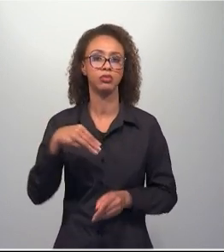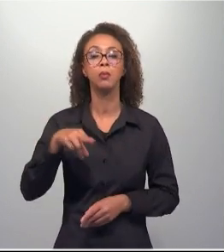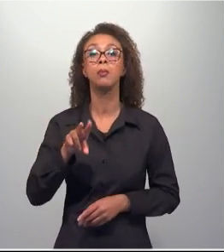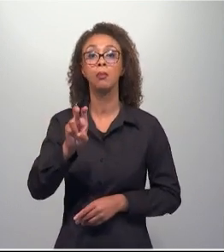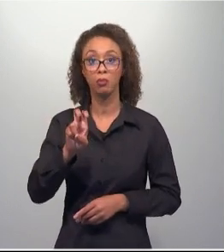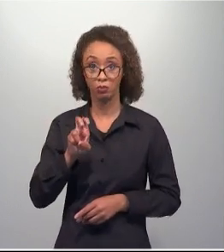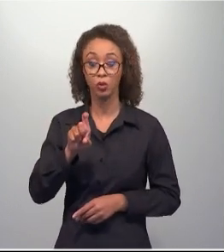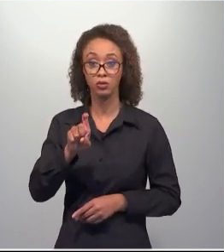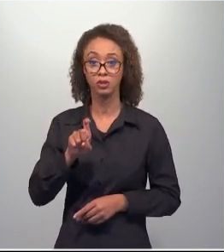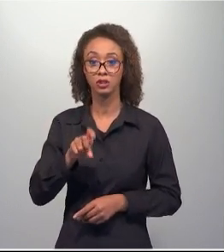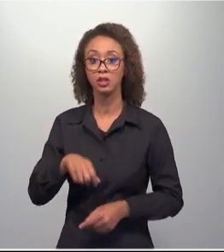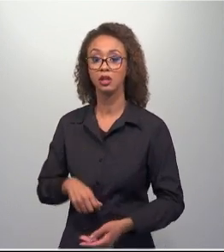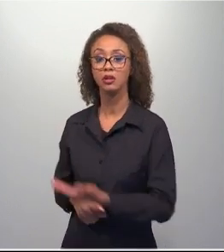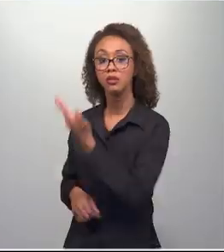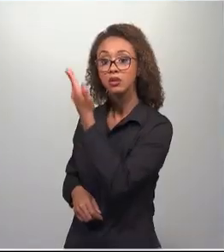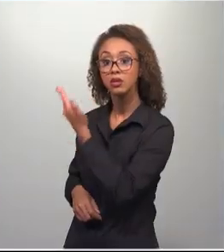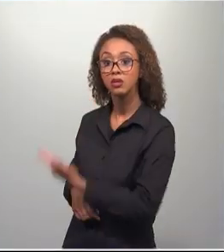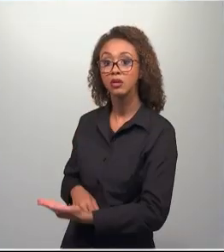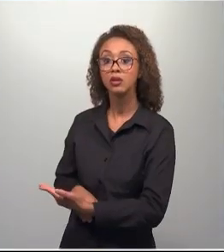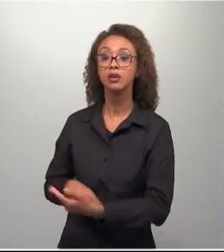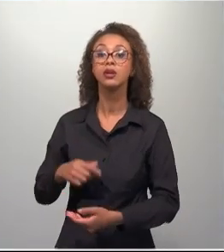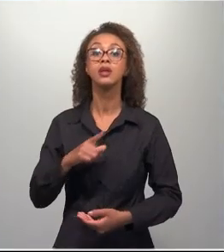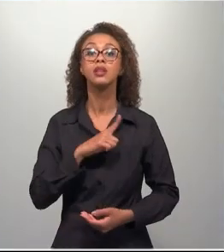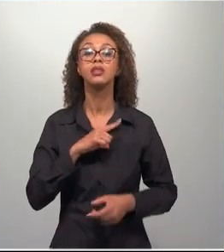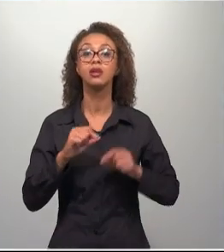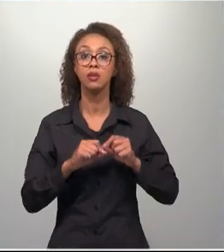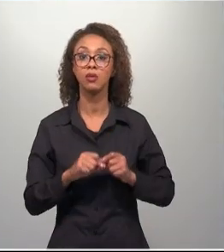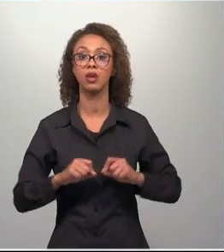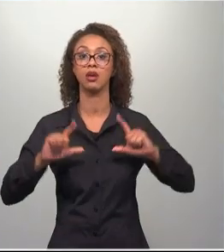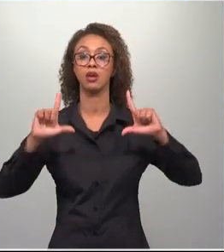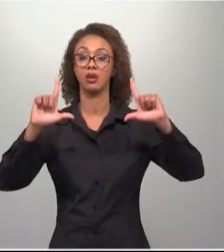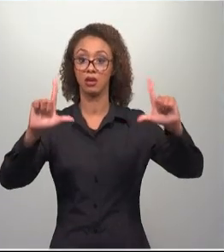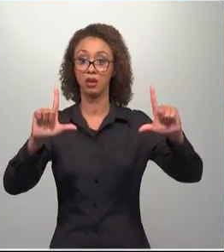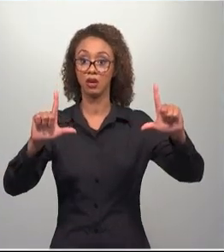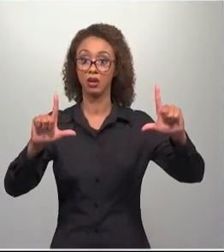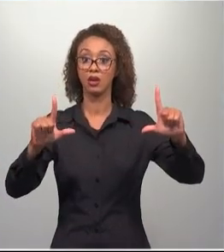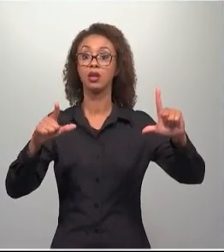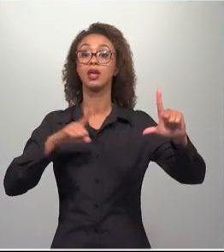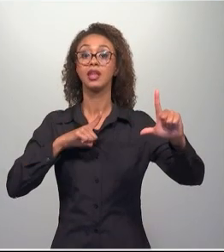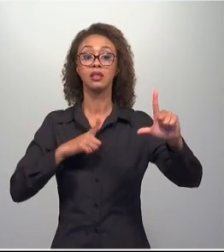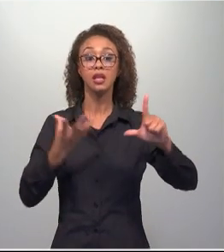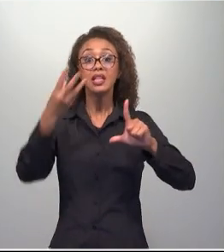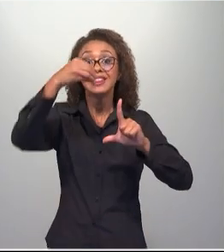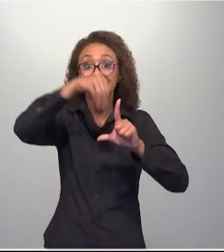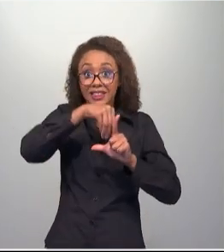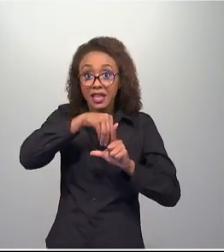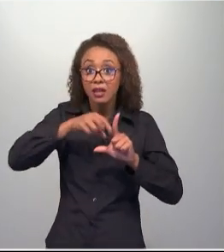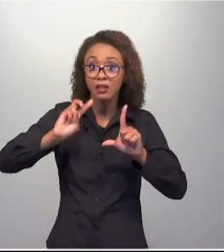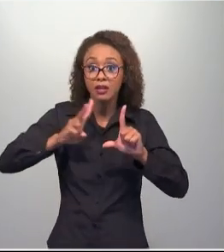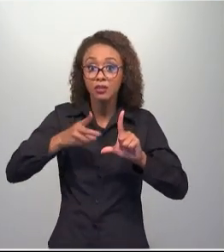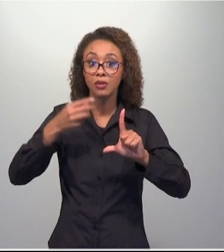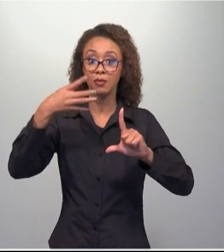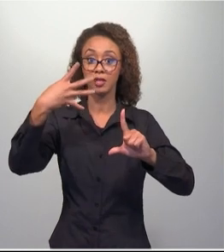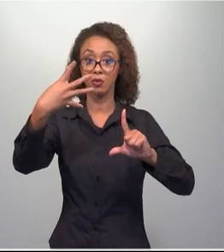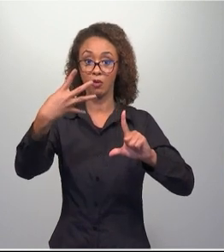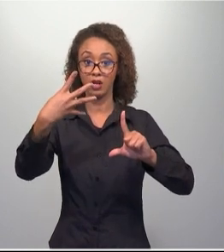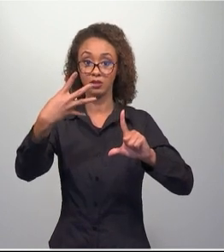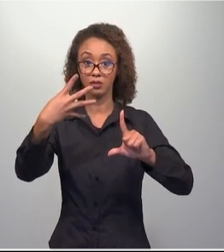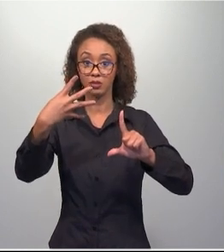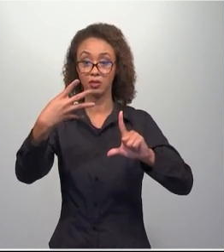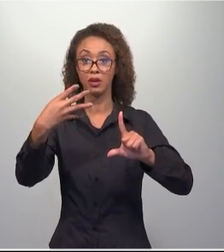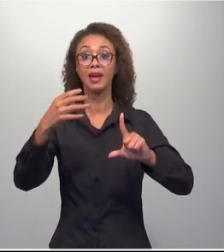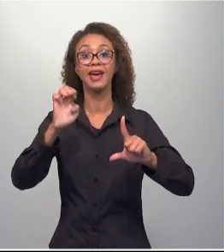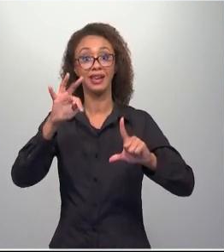entradas vão estar na saída uma a cada instante de acordo com o meu índice de seleção